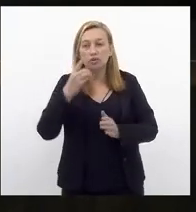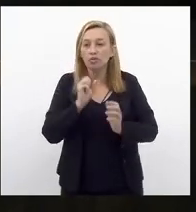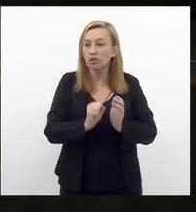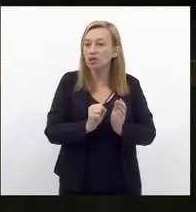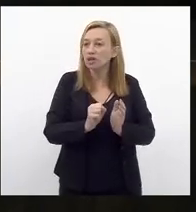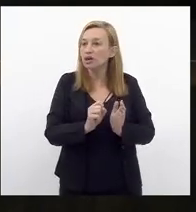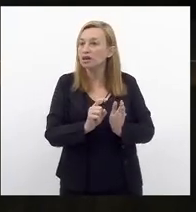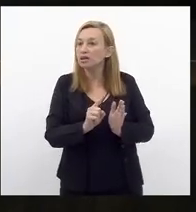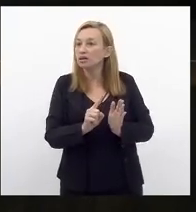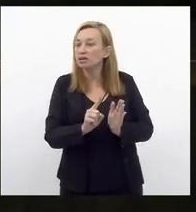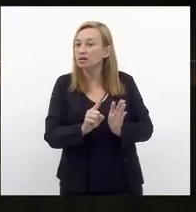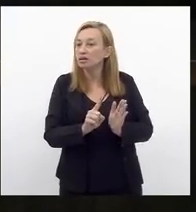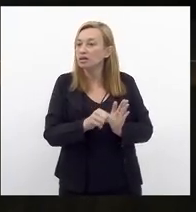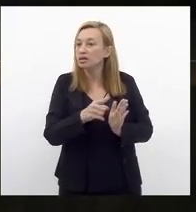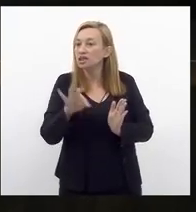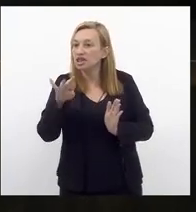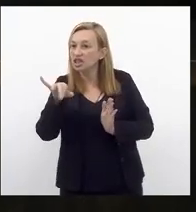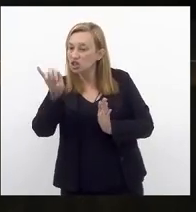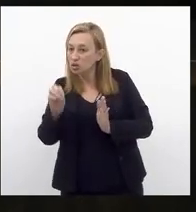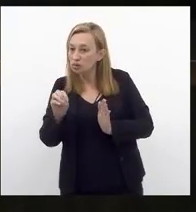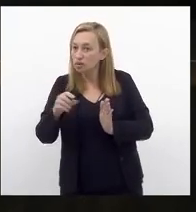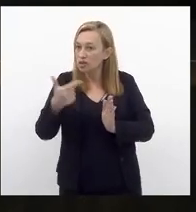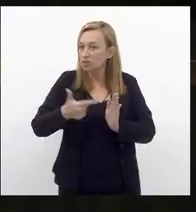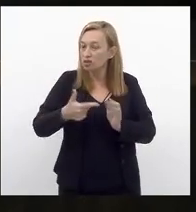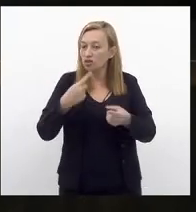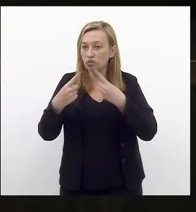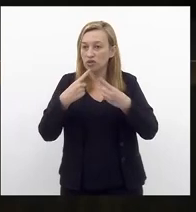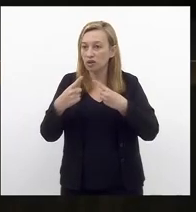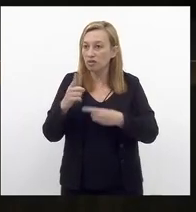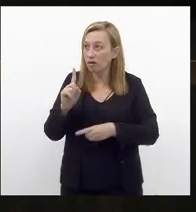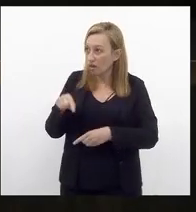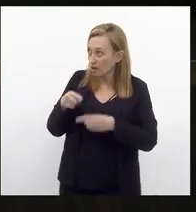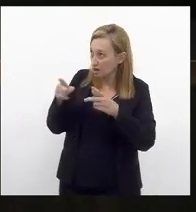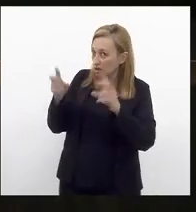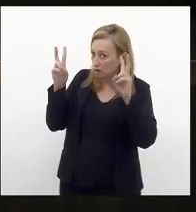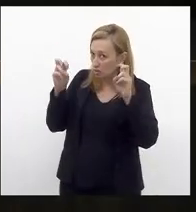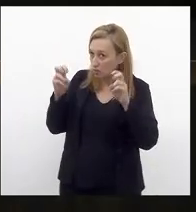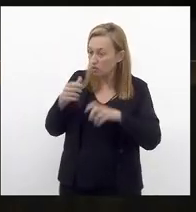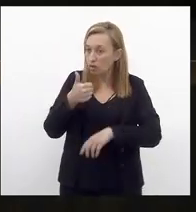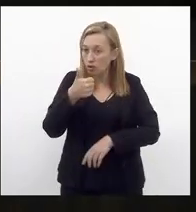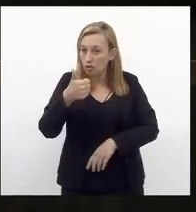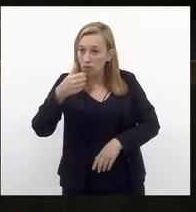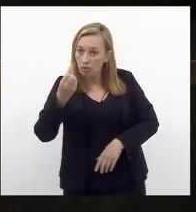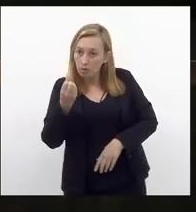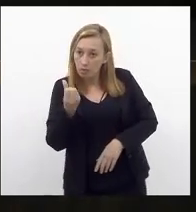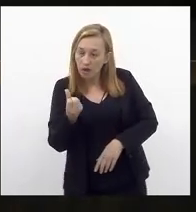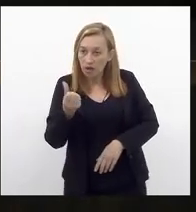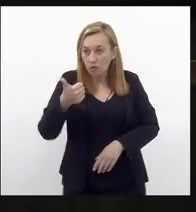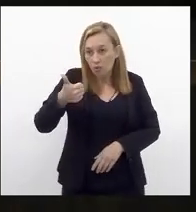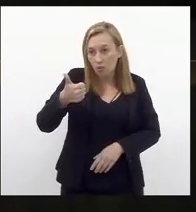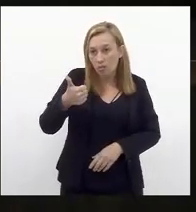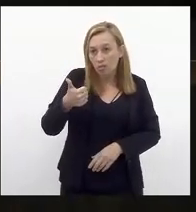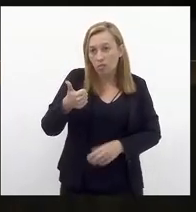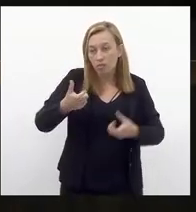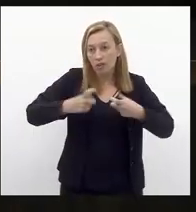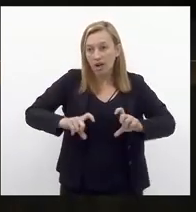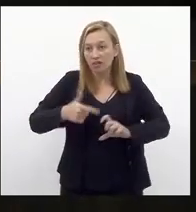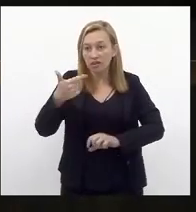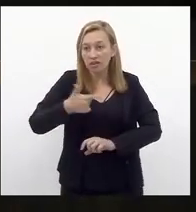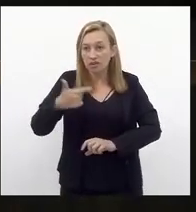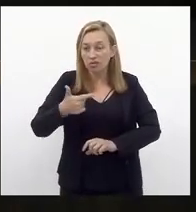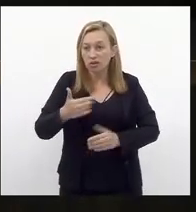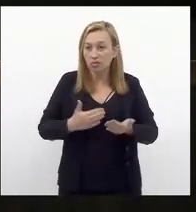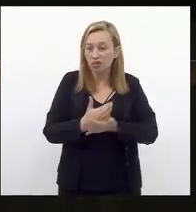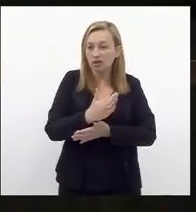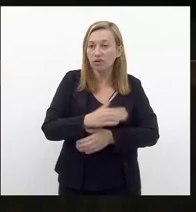dispensado em ti interticio da segunda discussão é esse caso do artigo 61 palavra segundo pessoas que aprovam a permanência do